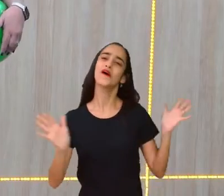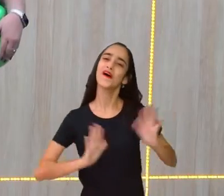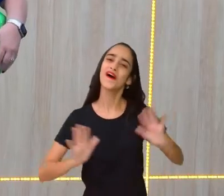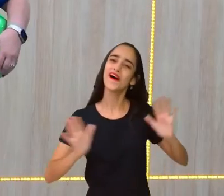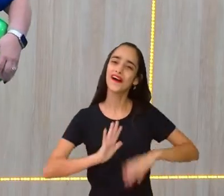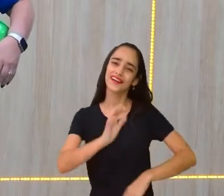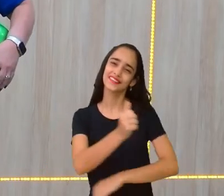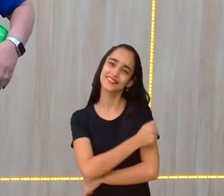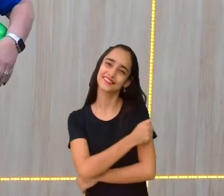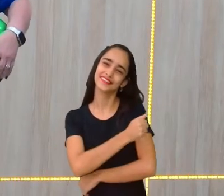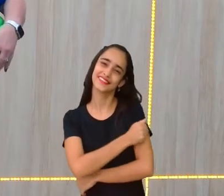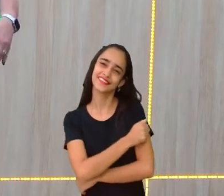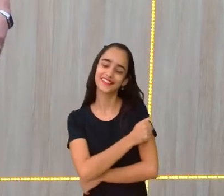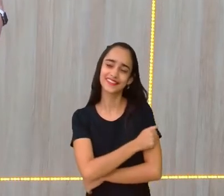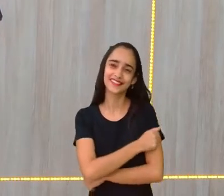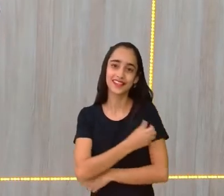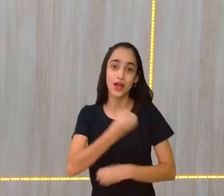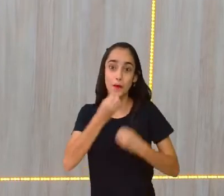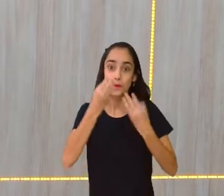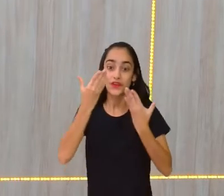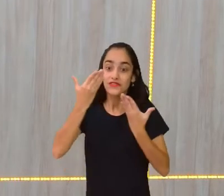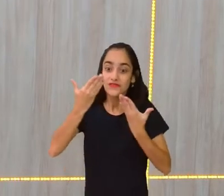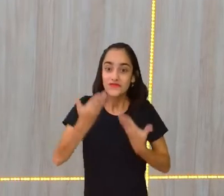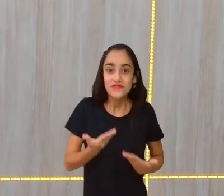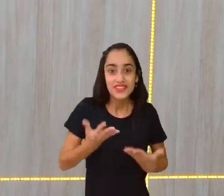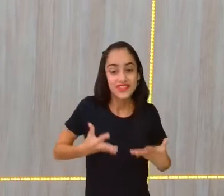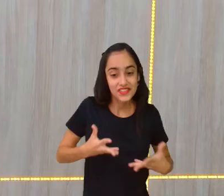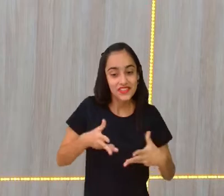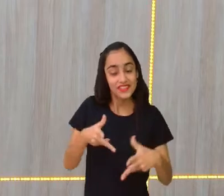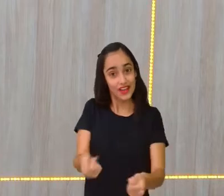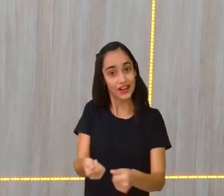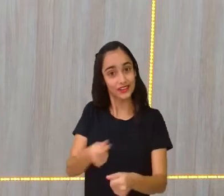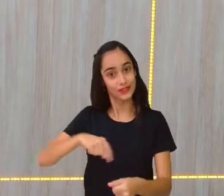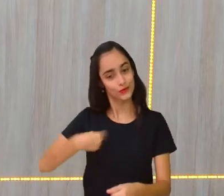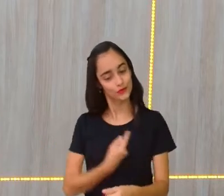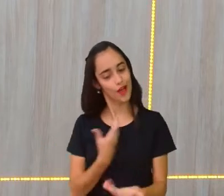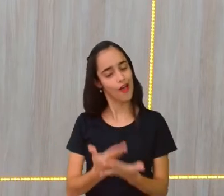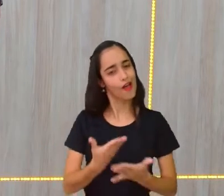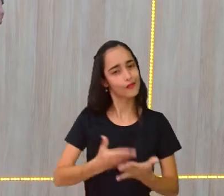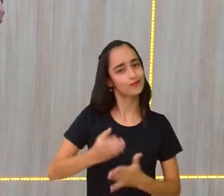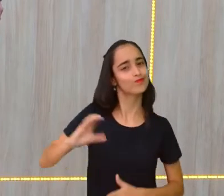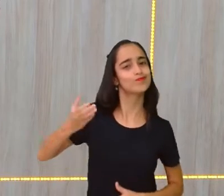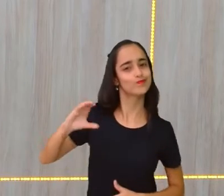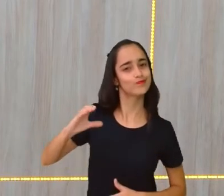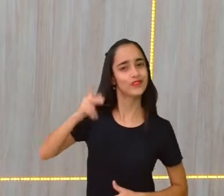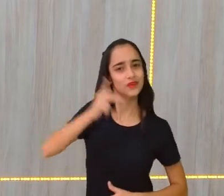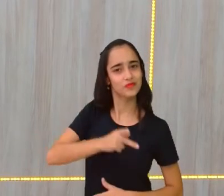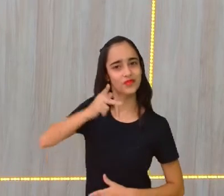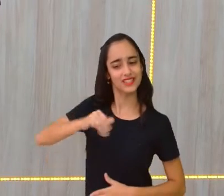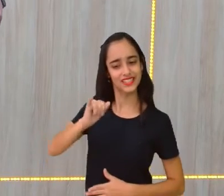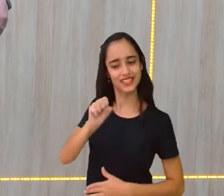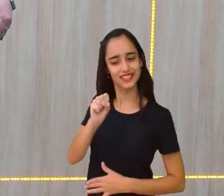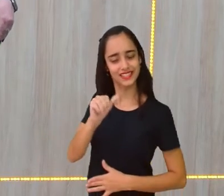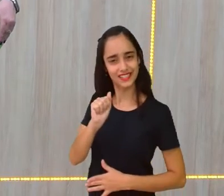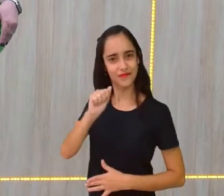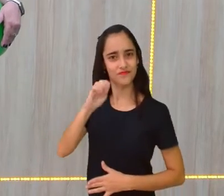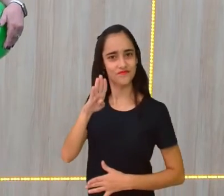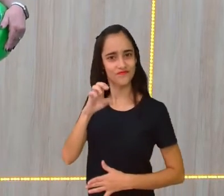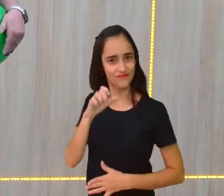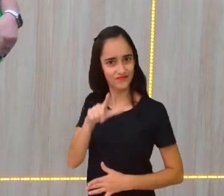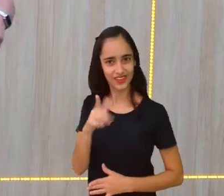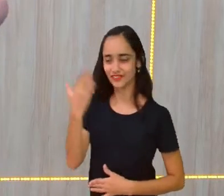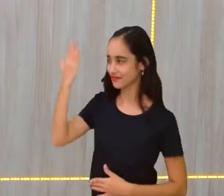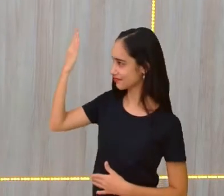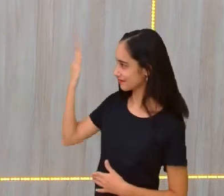Olá, alunos e alunas, sejam todos bem-vindos a mais uma aula de ciências. Eu sou a professora Isabel e hoje nós